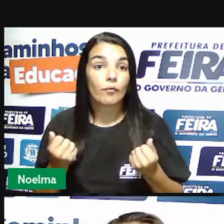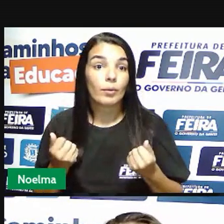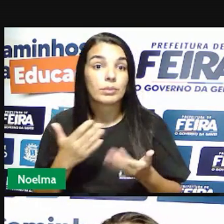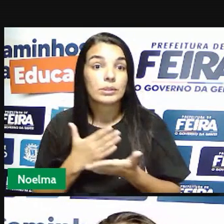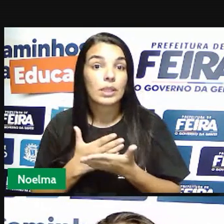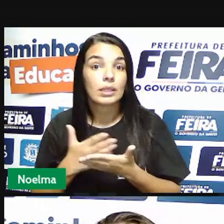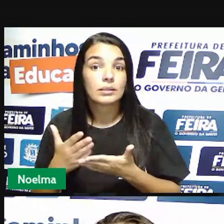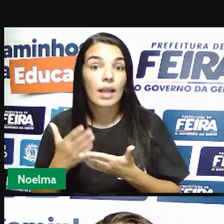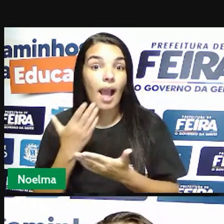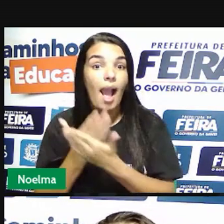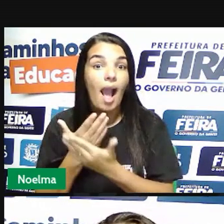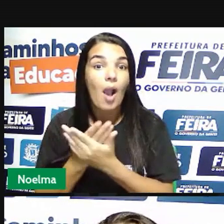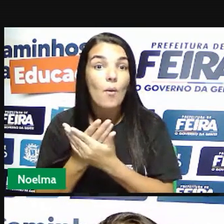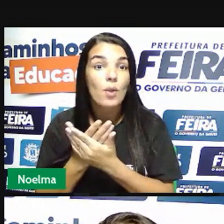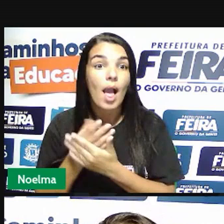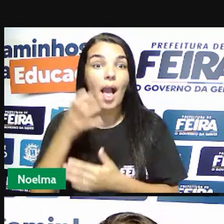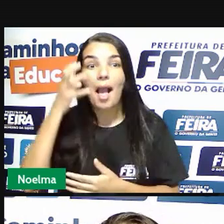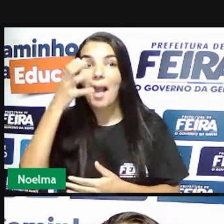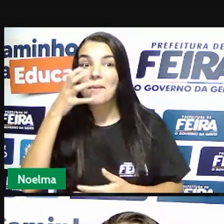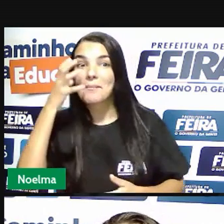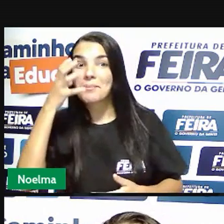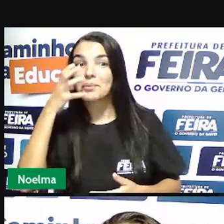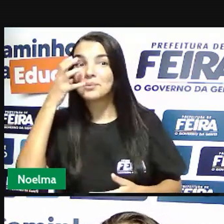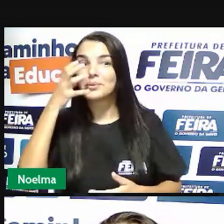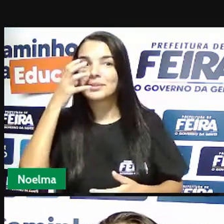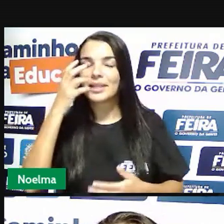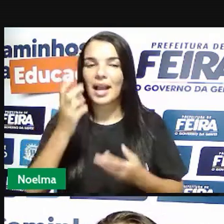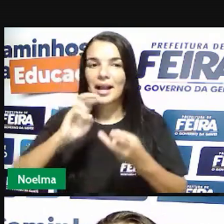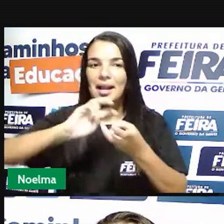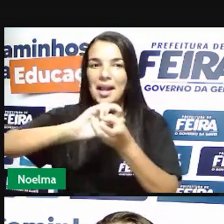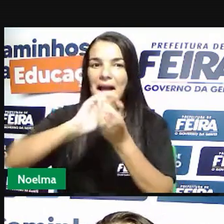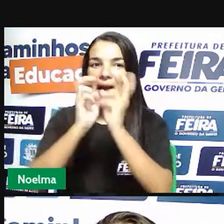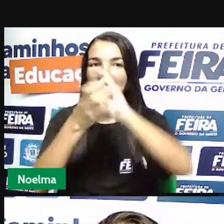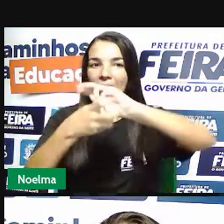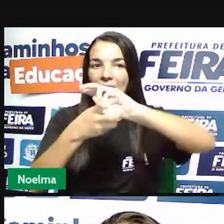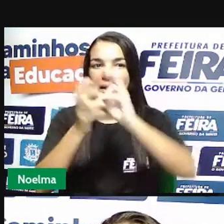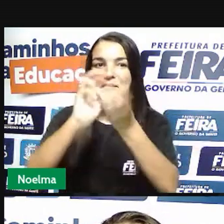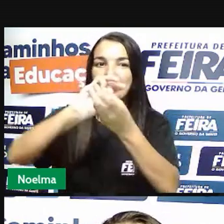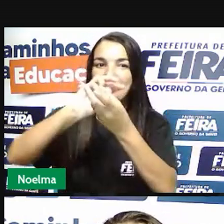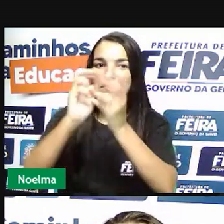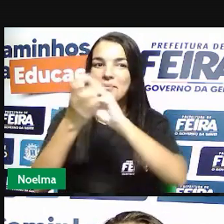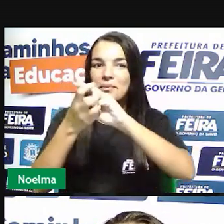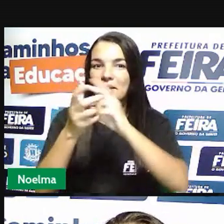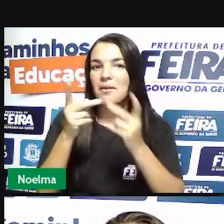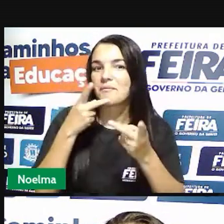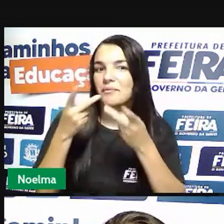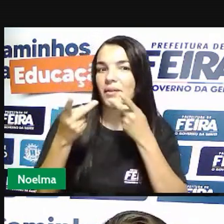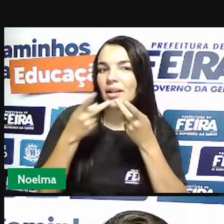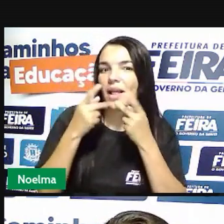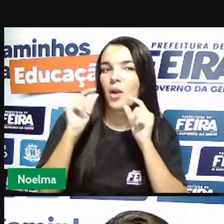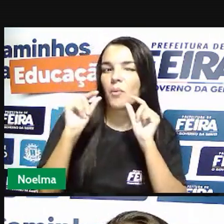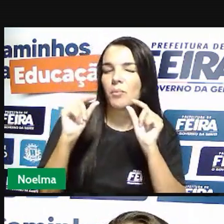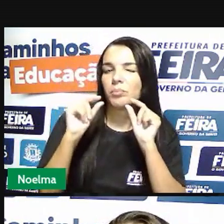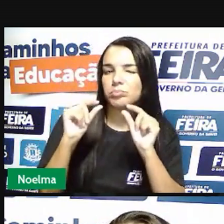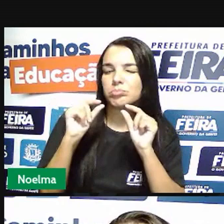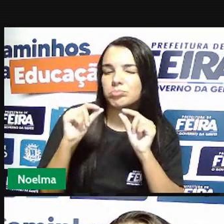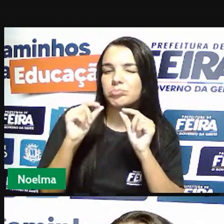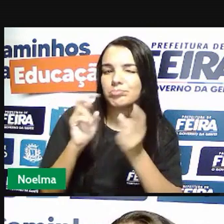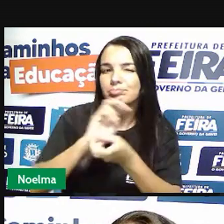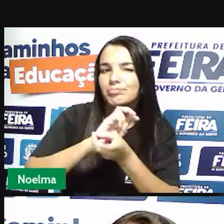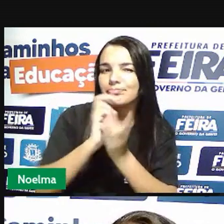Vamos iniciar a aula com uma música aí em ritmo de capoeira, que vai falar um pouquinho aí através